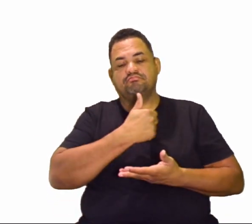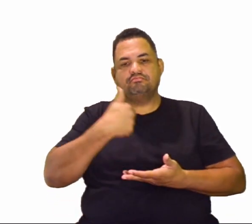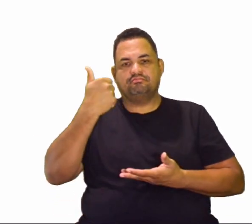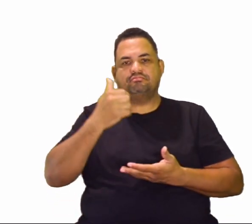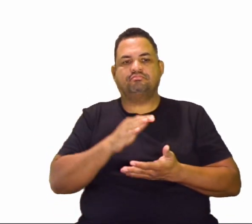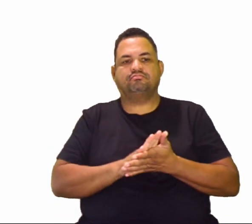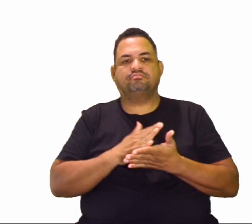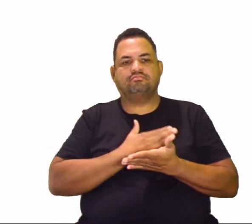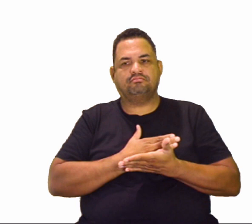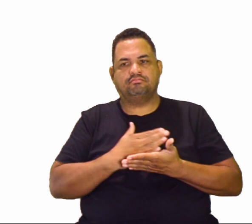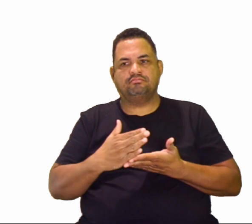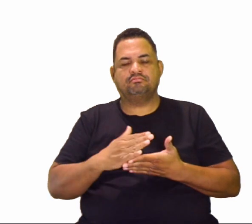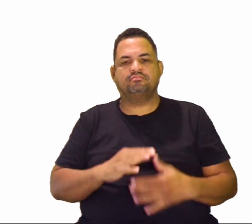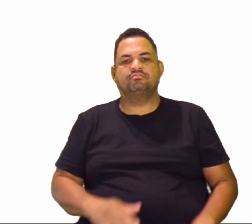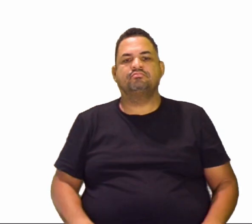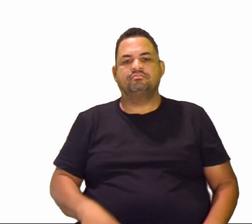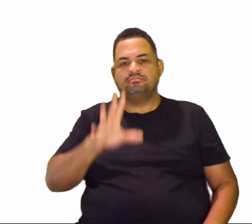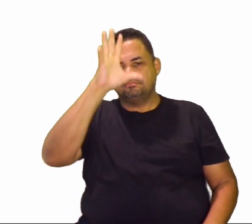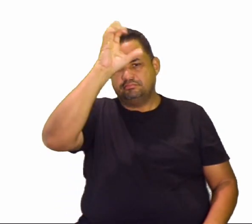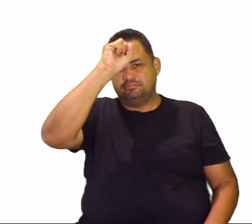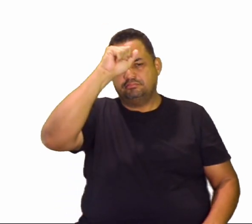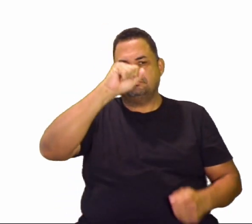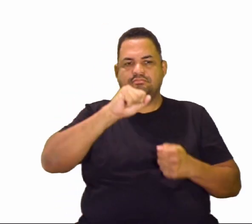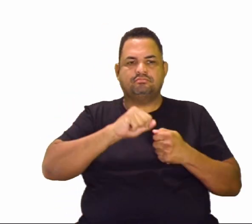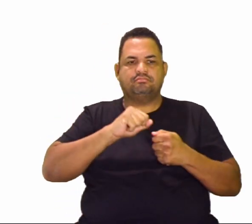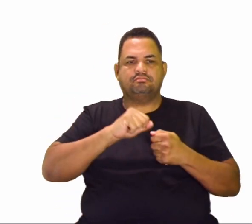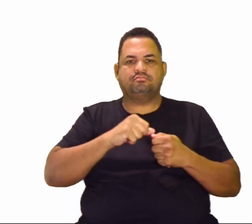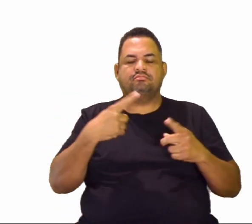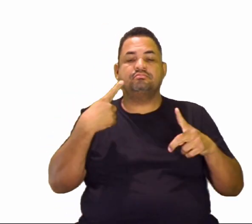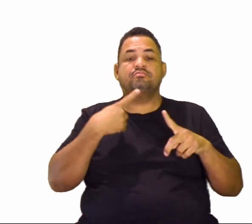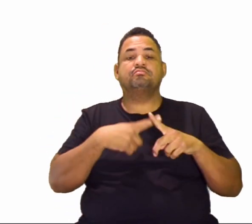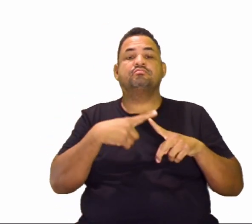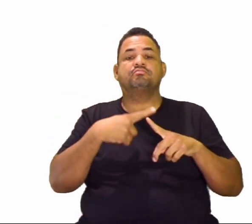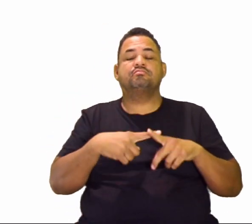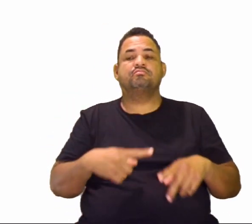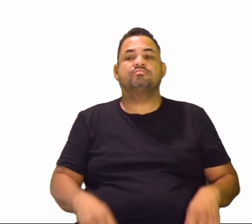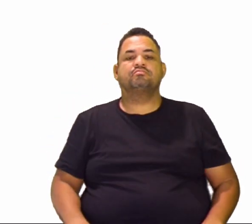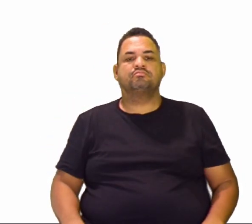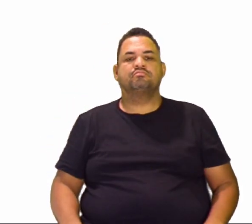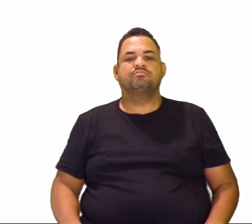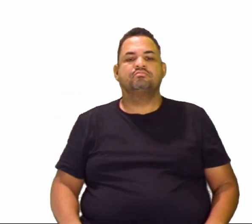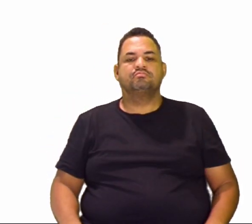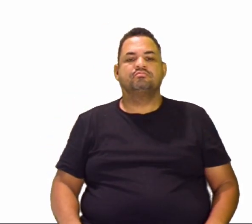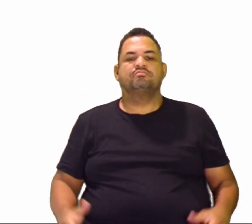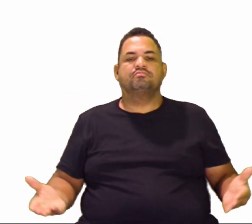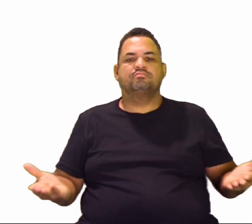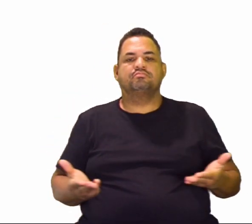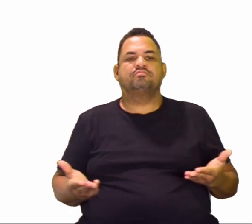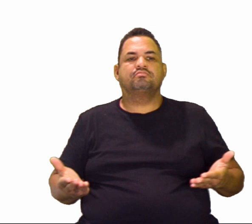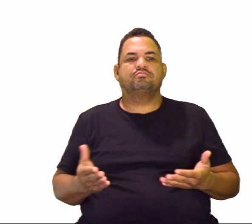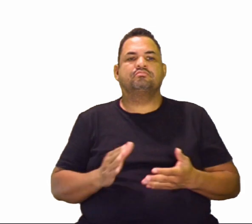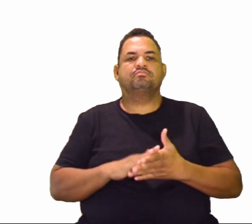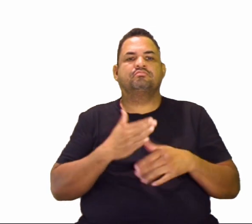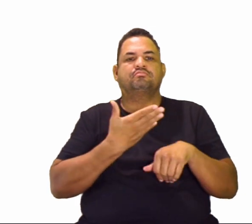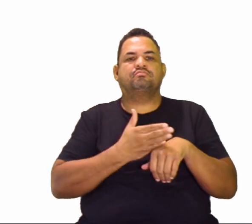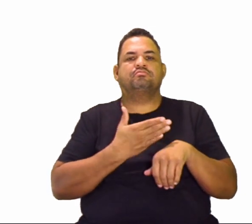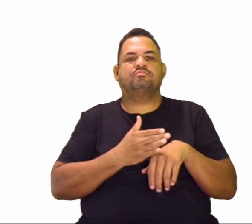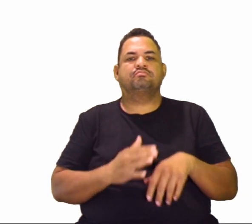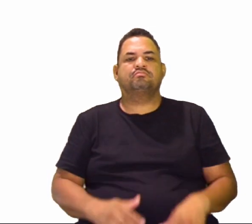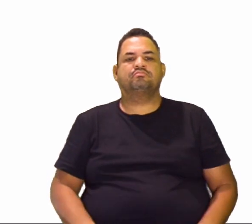do que partirmos para um aprender fazendo. Por quê? Porque nós vamos agora